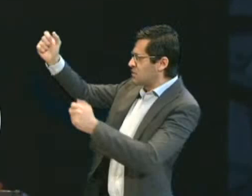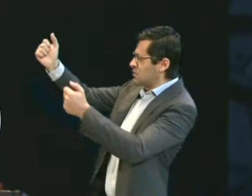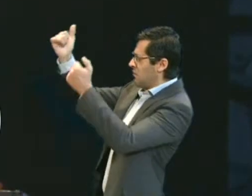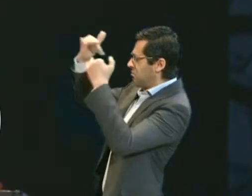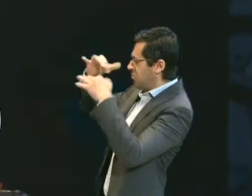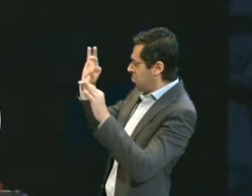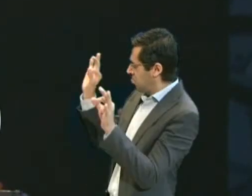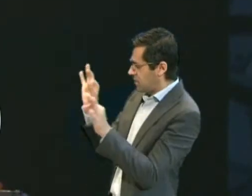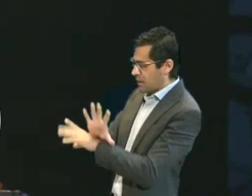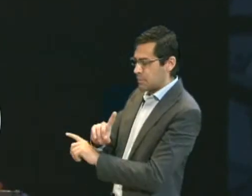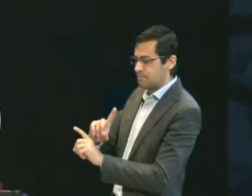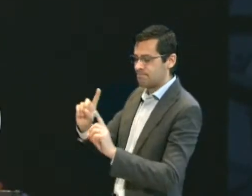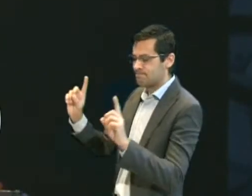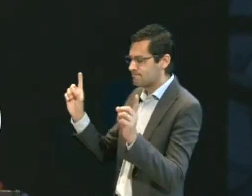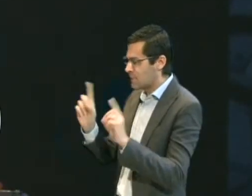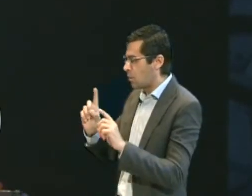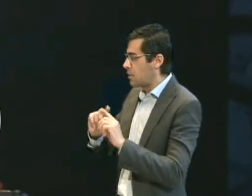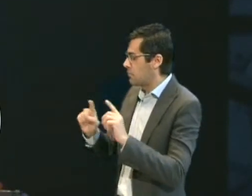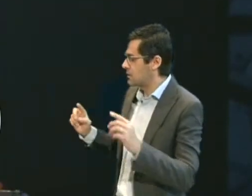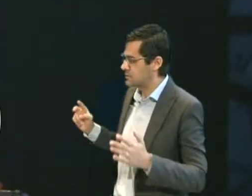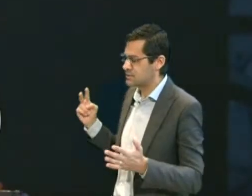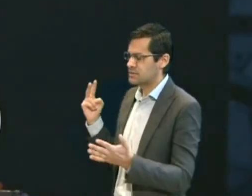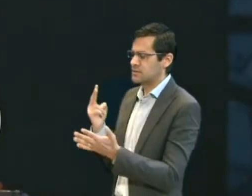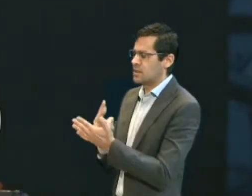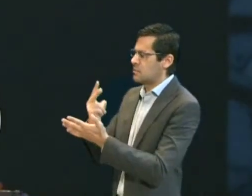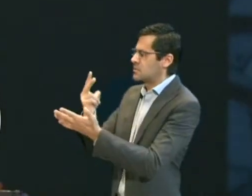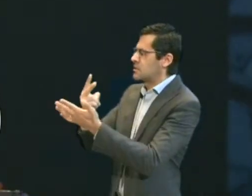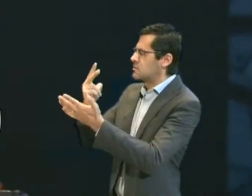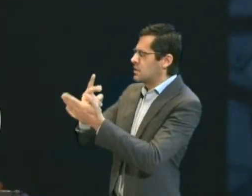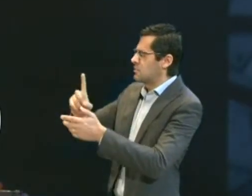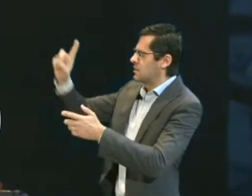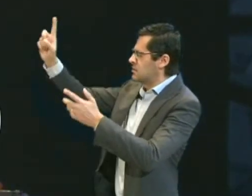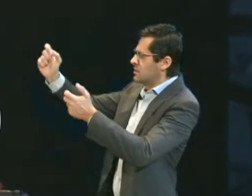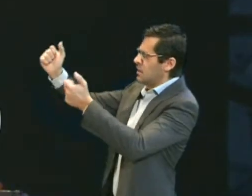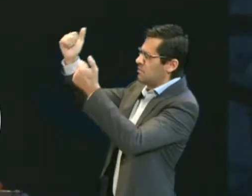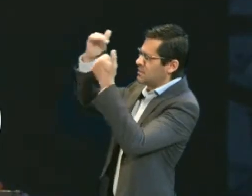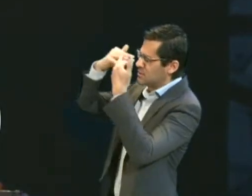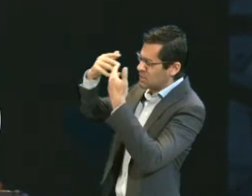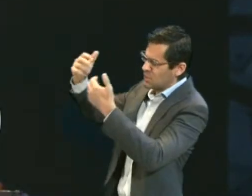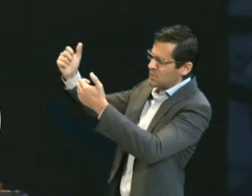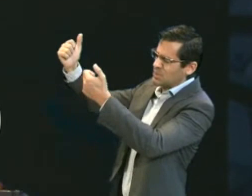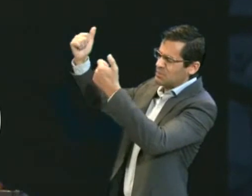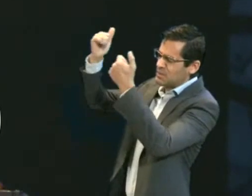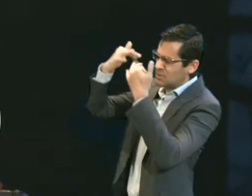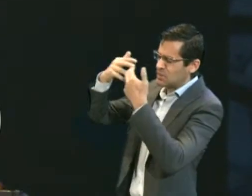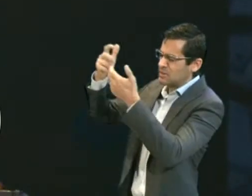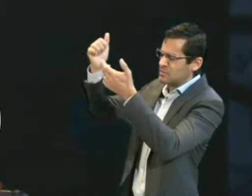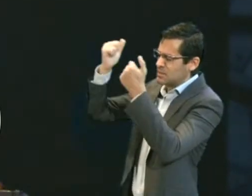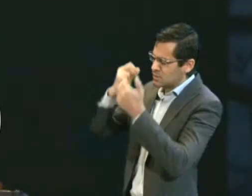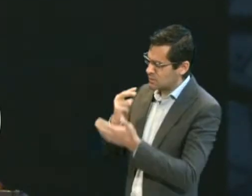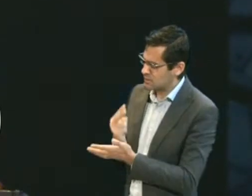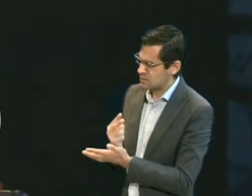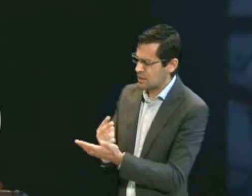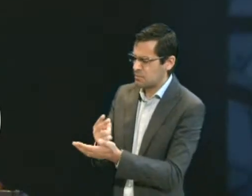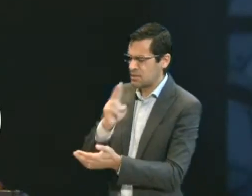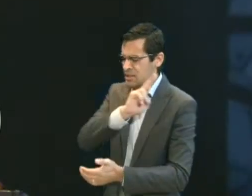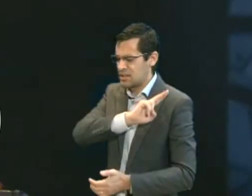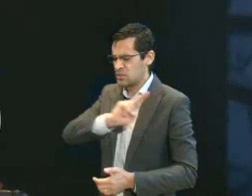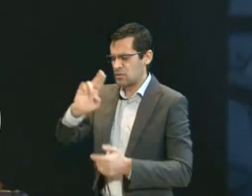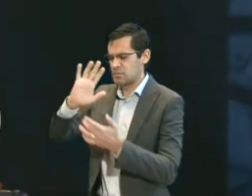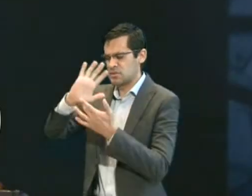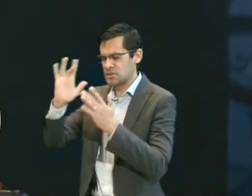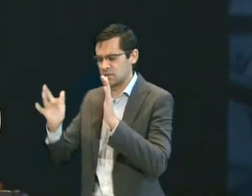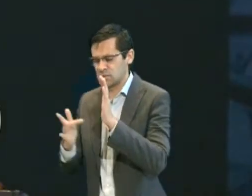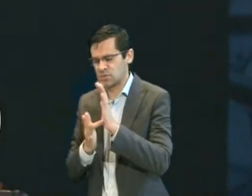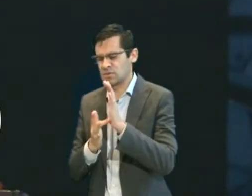cesse sobre as nossas casas, sobre as nossas famílias, sobre os nossos. Em nome de